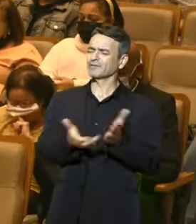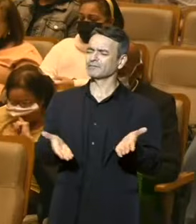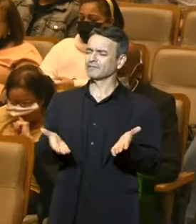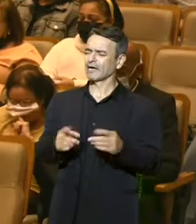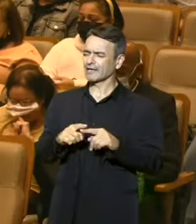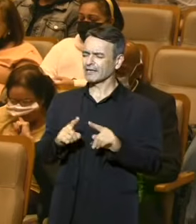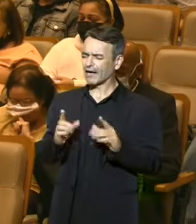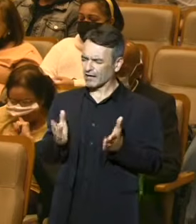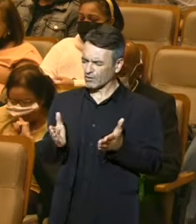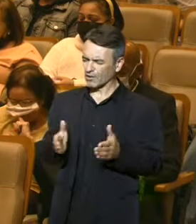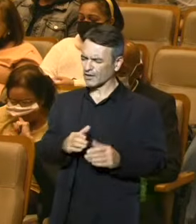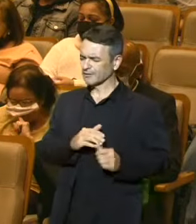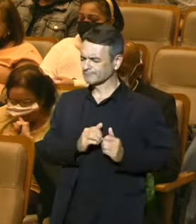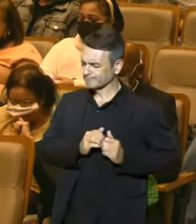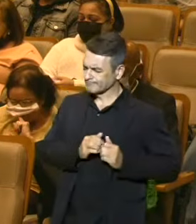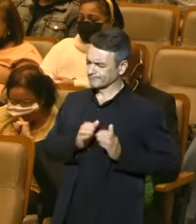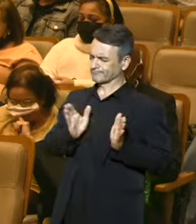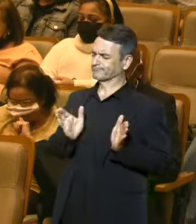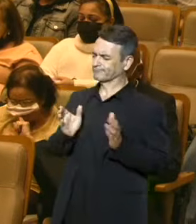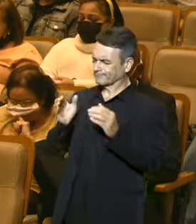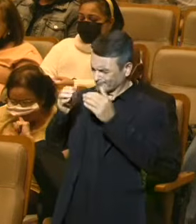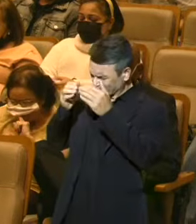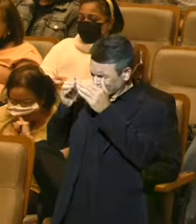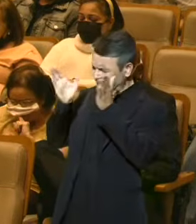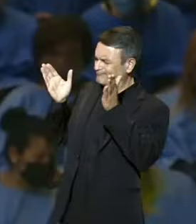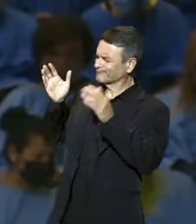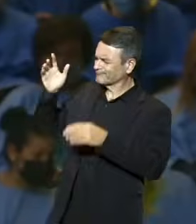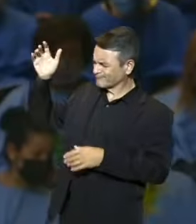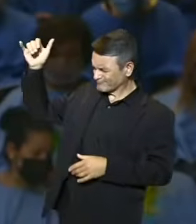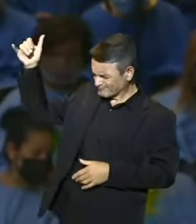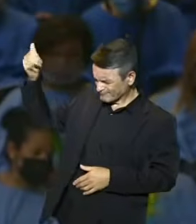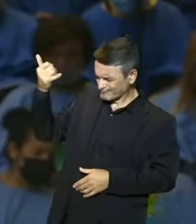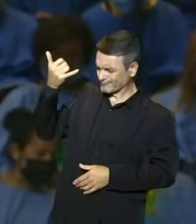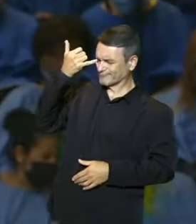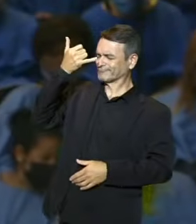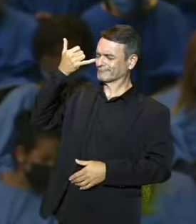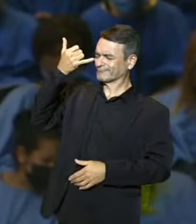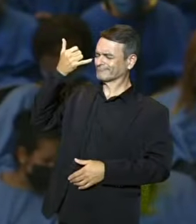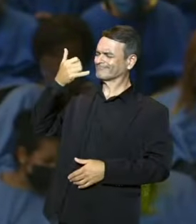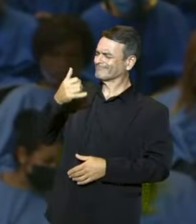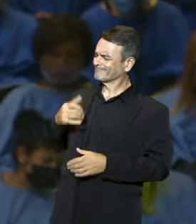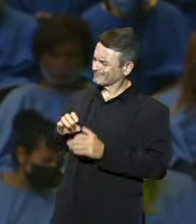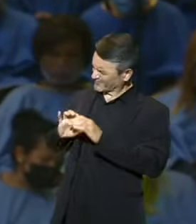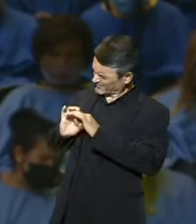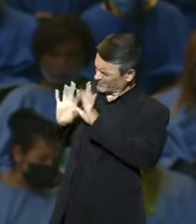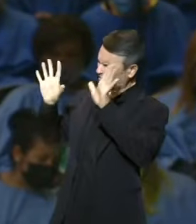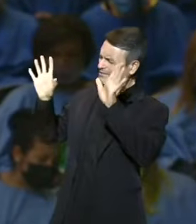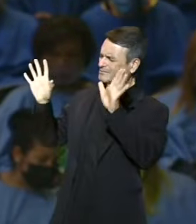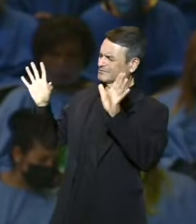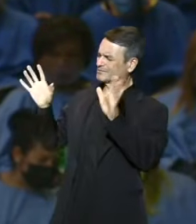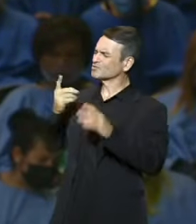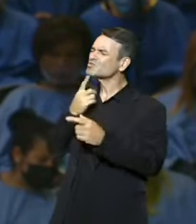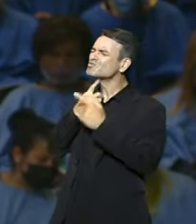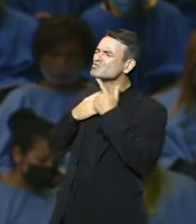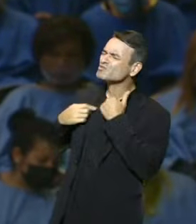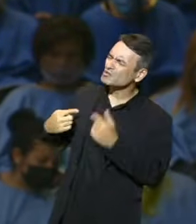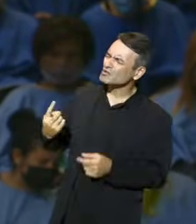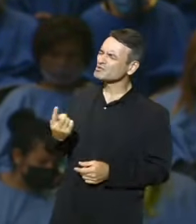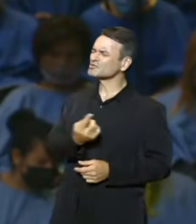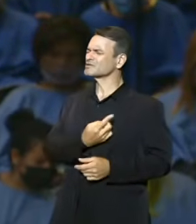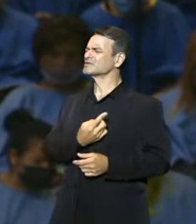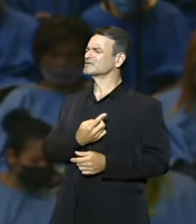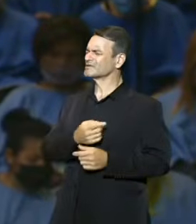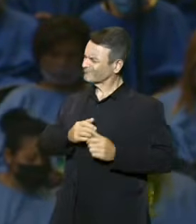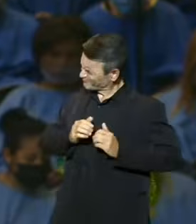para receber a tua palavra, aquilo que o Senhor tem para nós. E o nosso desejo é abrir todo o